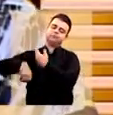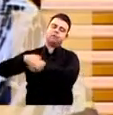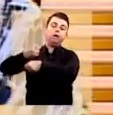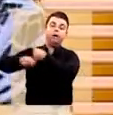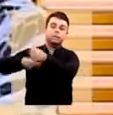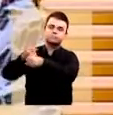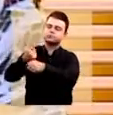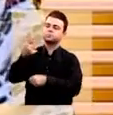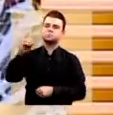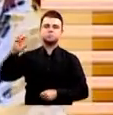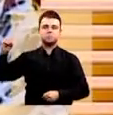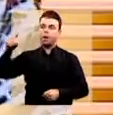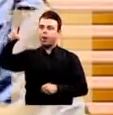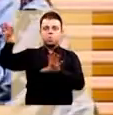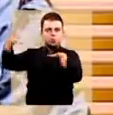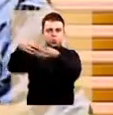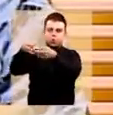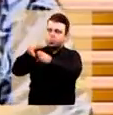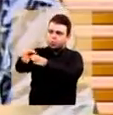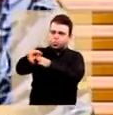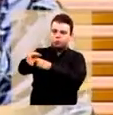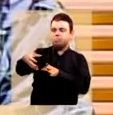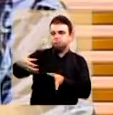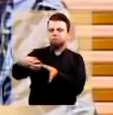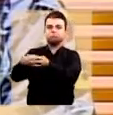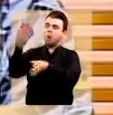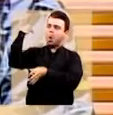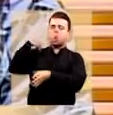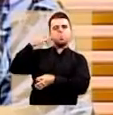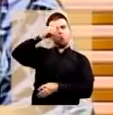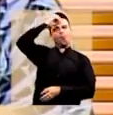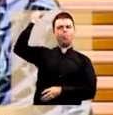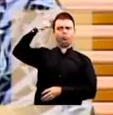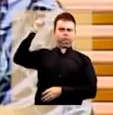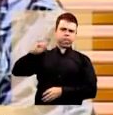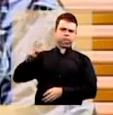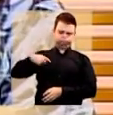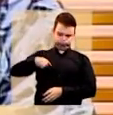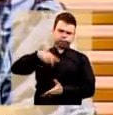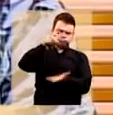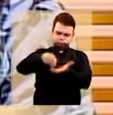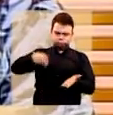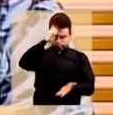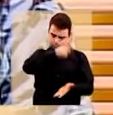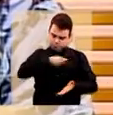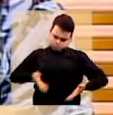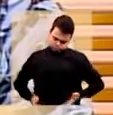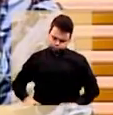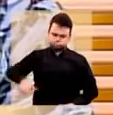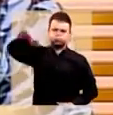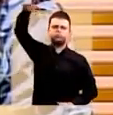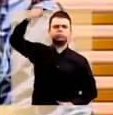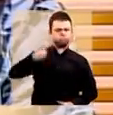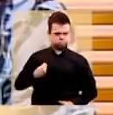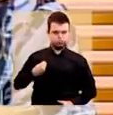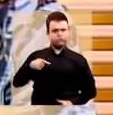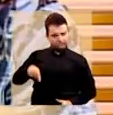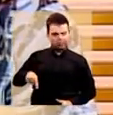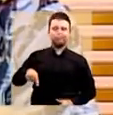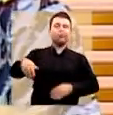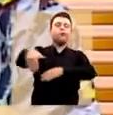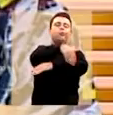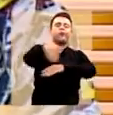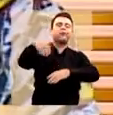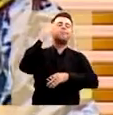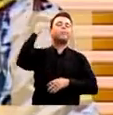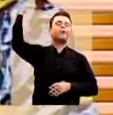eu conheci o Conselho. Eu nem sabia que existia esse órgão. Eu sou nascida e criada aqui em São José do Rio Preto, né?